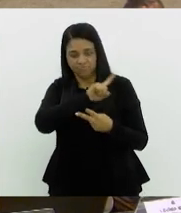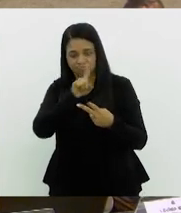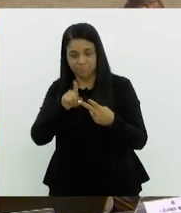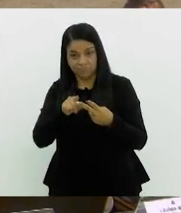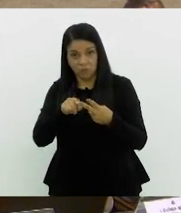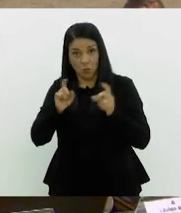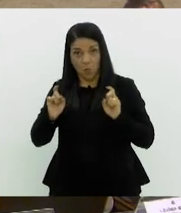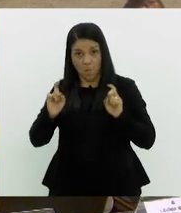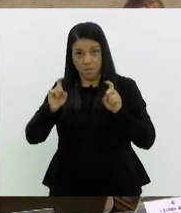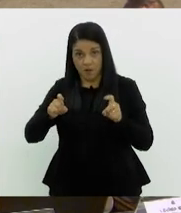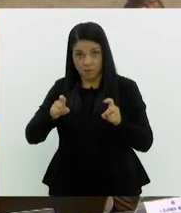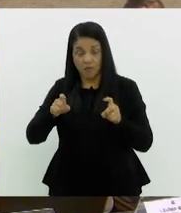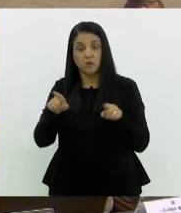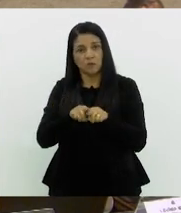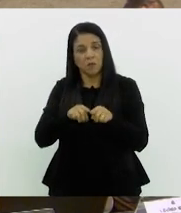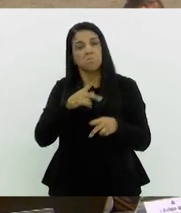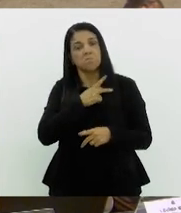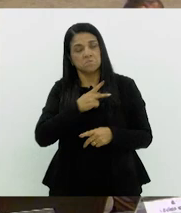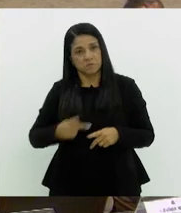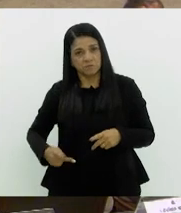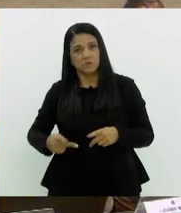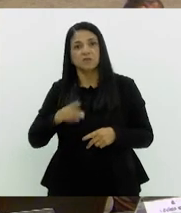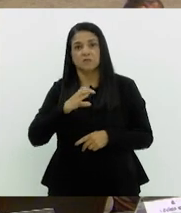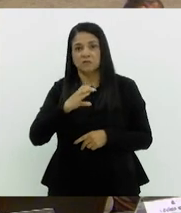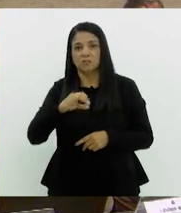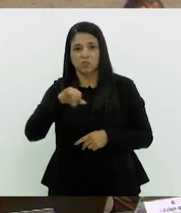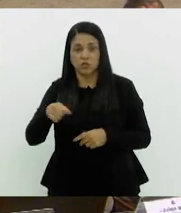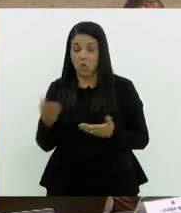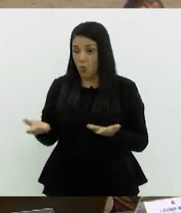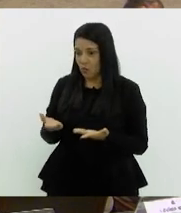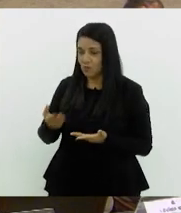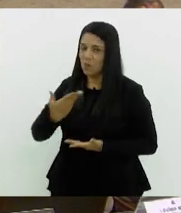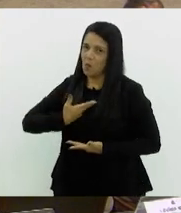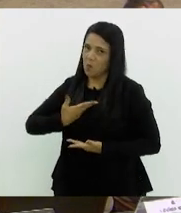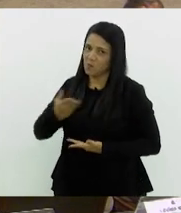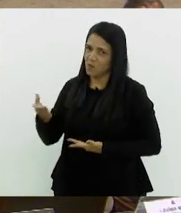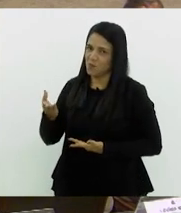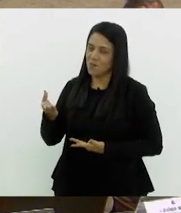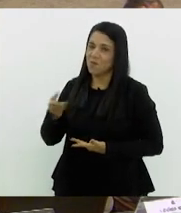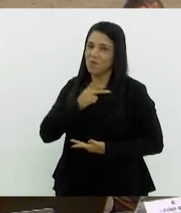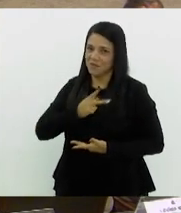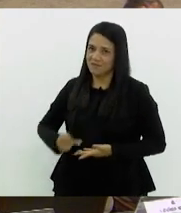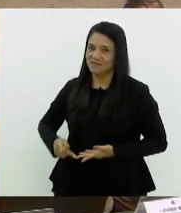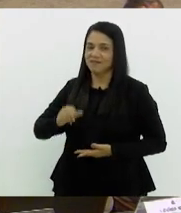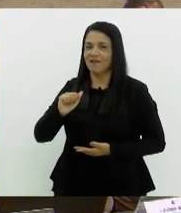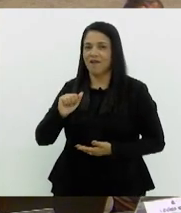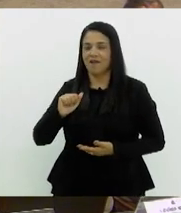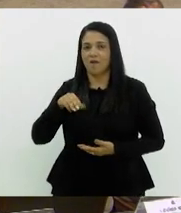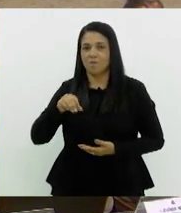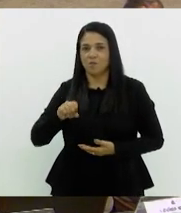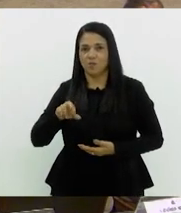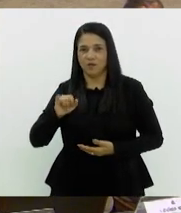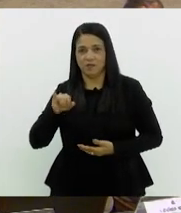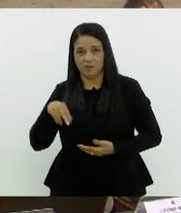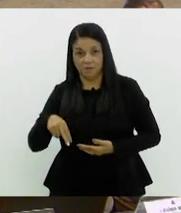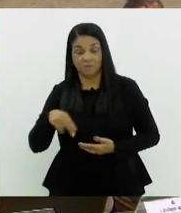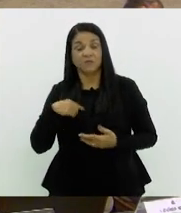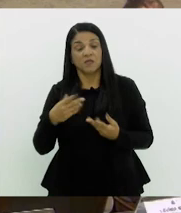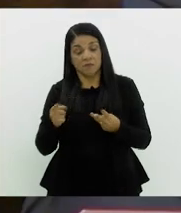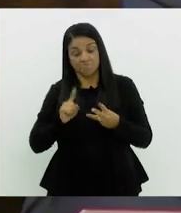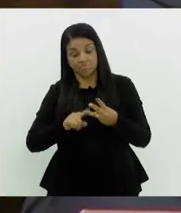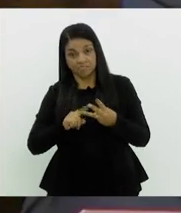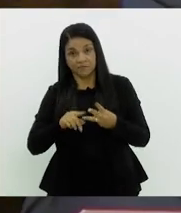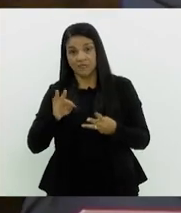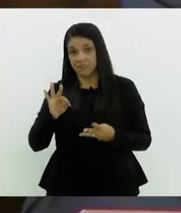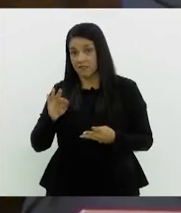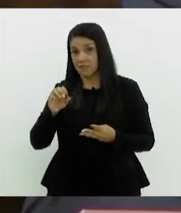também presidi a CCJ, hoje presidida pelo meu querido amigo, deputado Rodrigo Amorim. E no TCE, eu